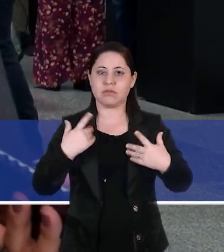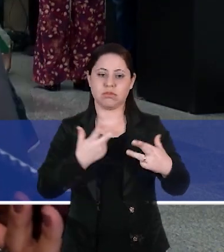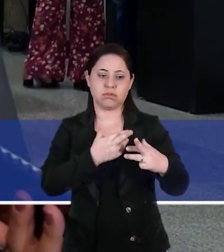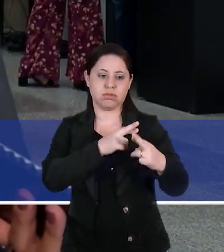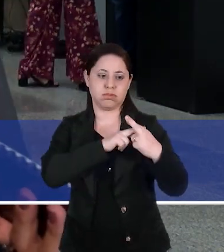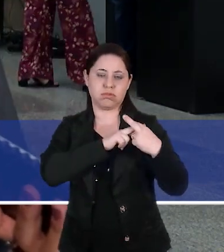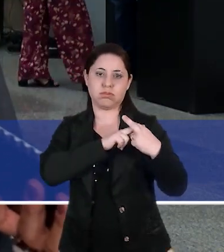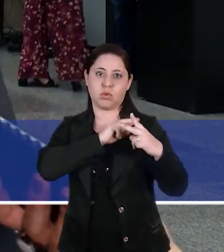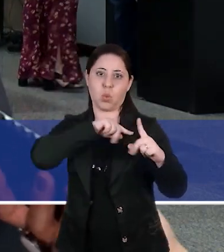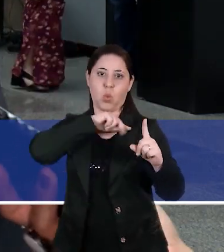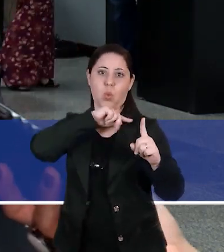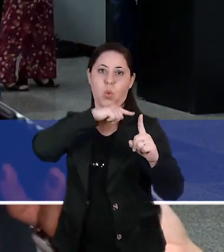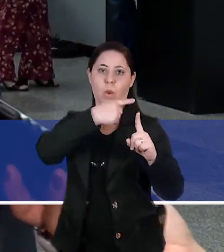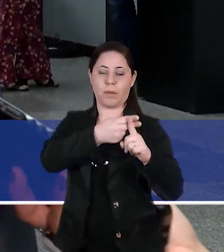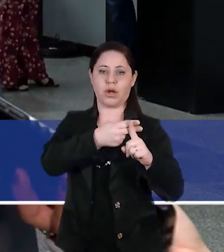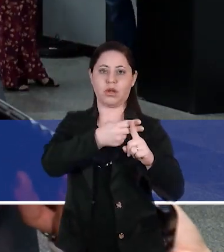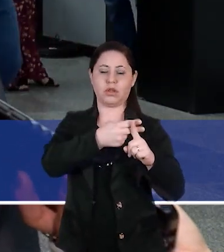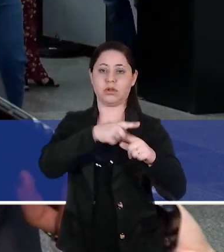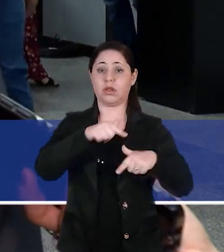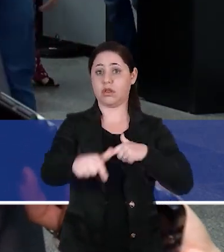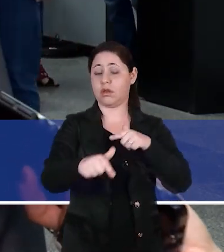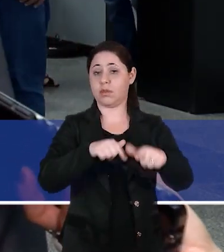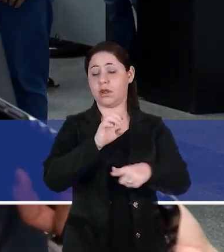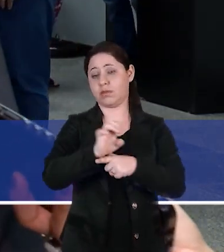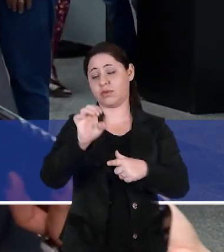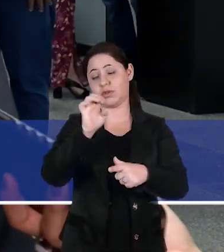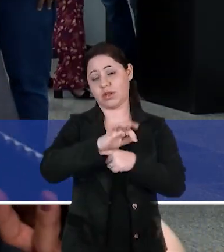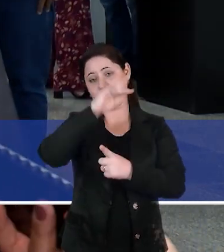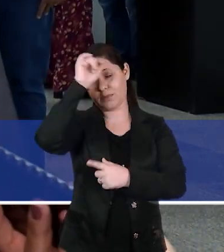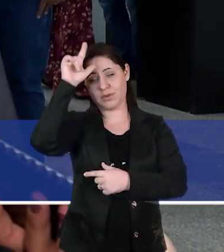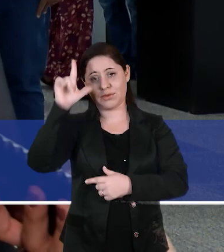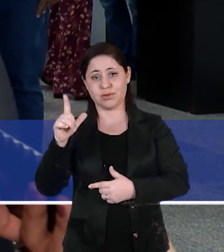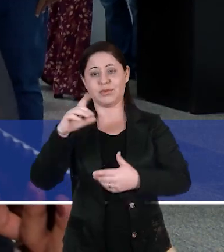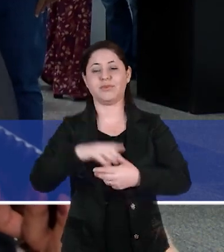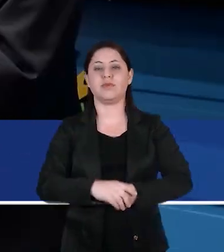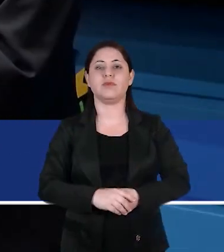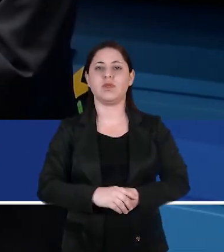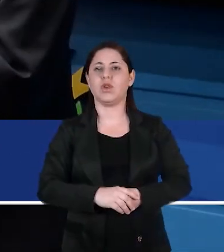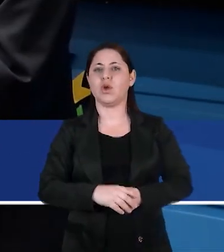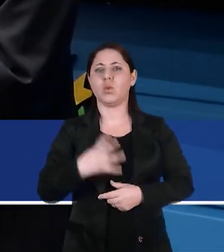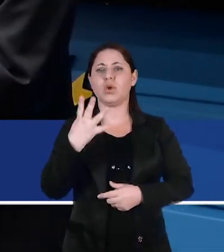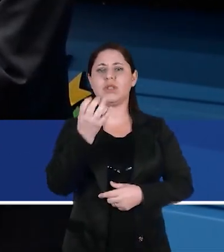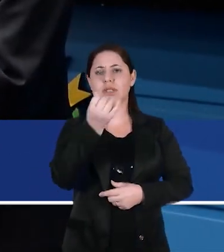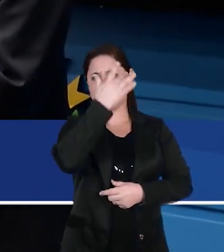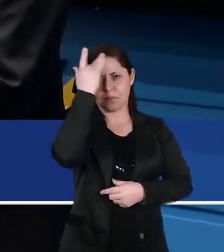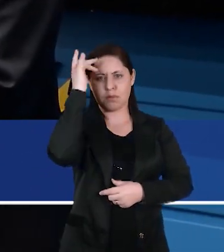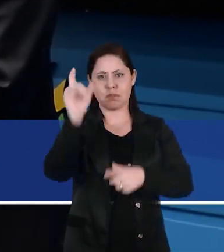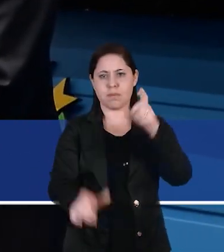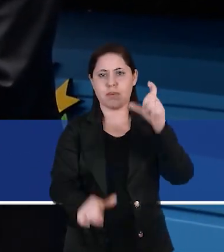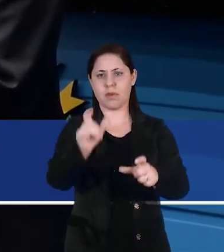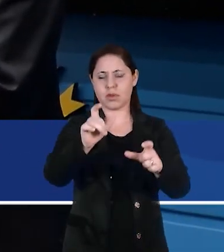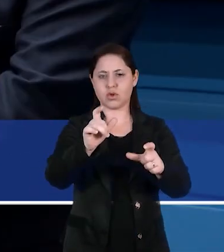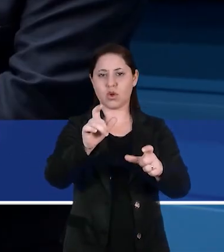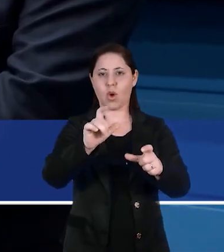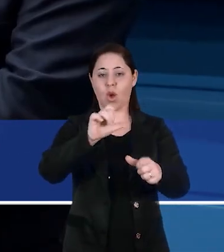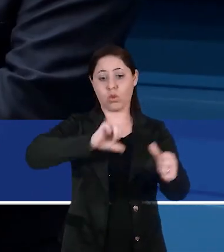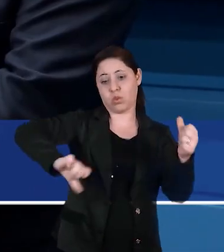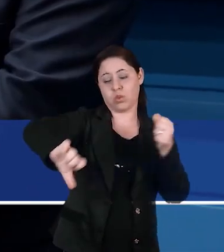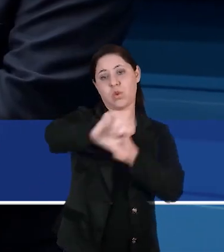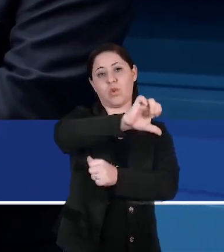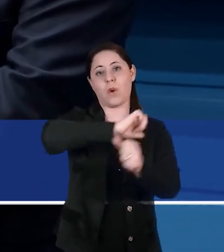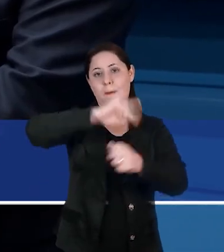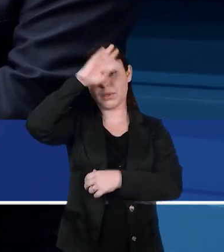nossa responsabilidade de continuar trabalhando para o nosso querido Mato Grosso do Sul. Ao todo, 46 personalidades se